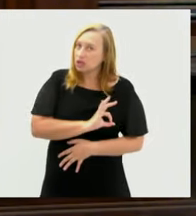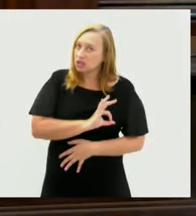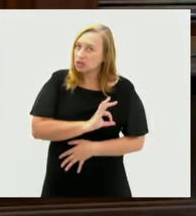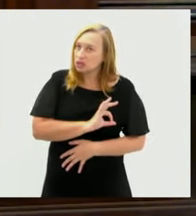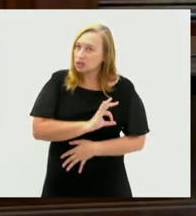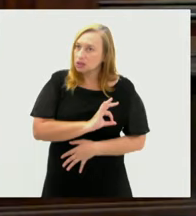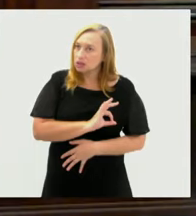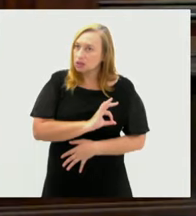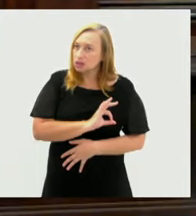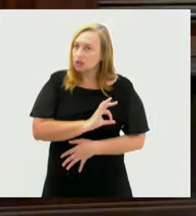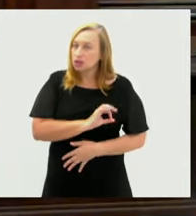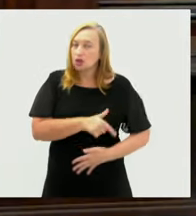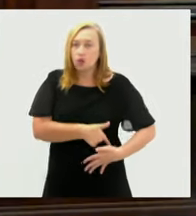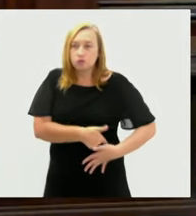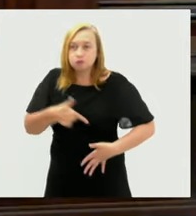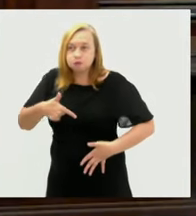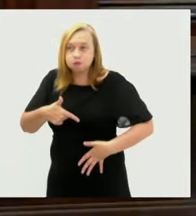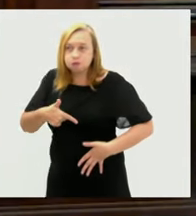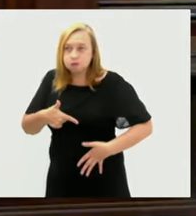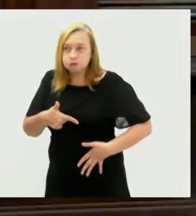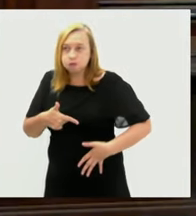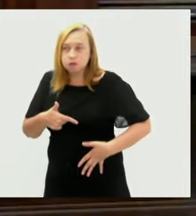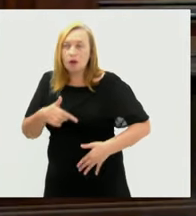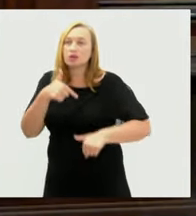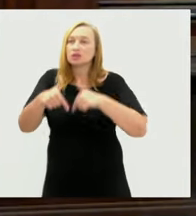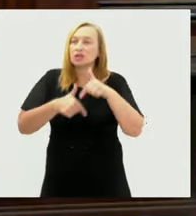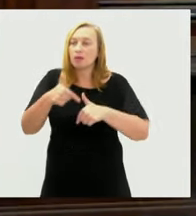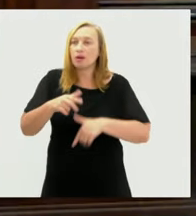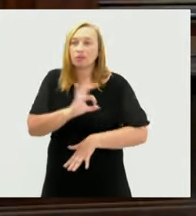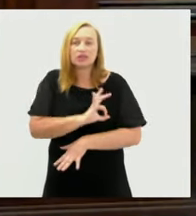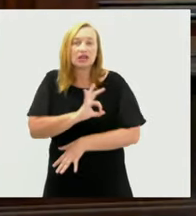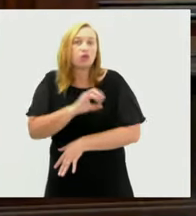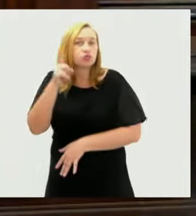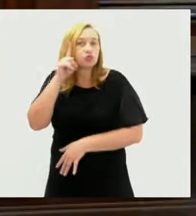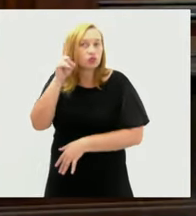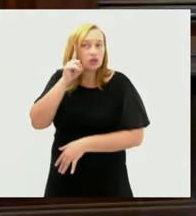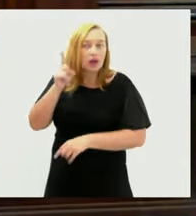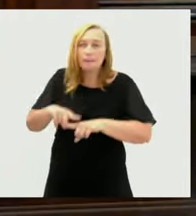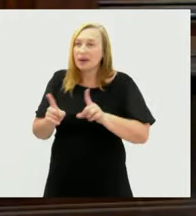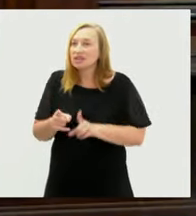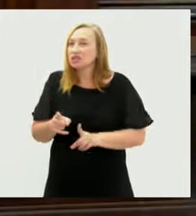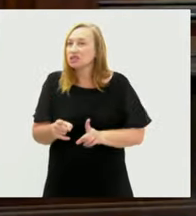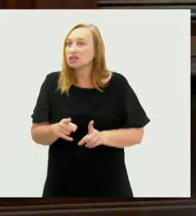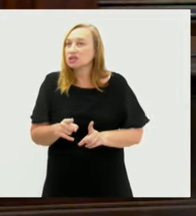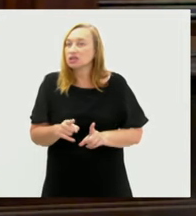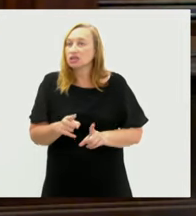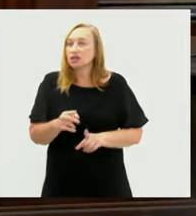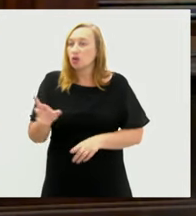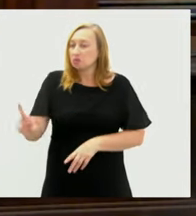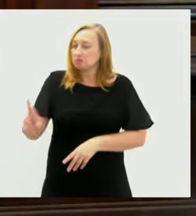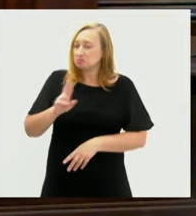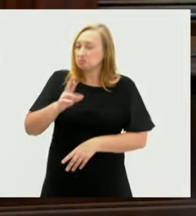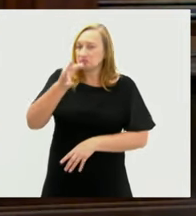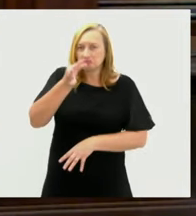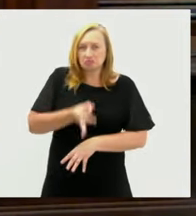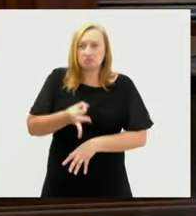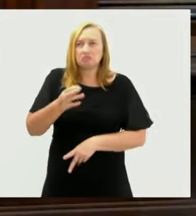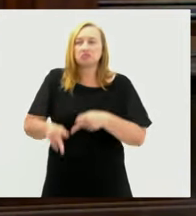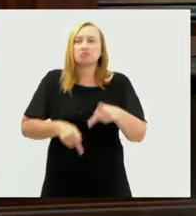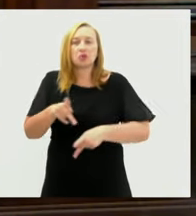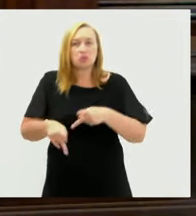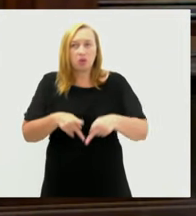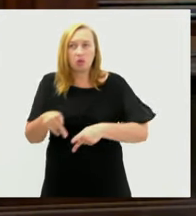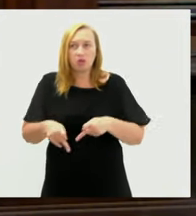muito armada, que faz operações policiais cotidianas, mas que não traz o resultado concreto para a população para